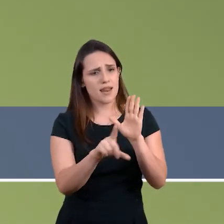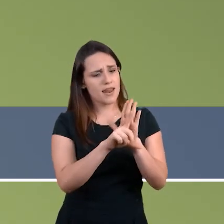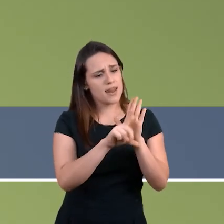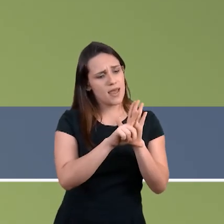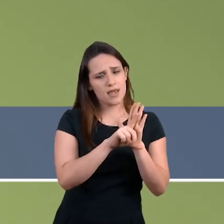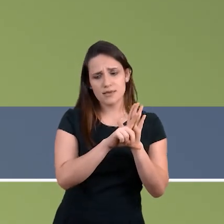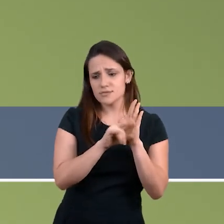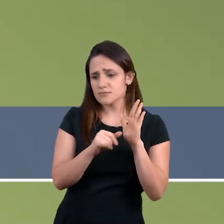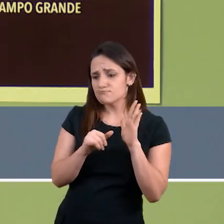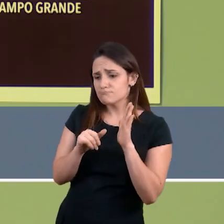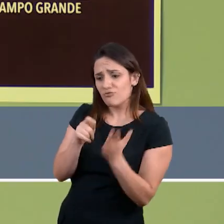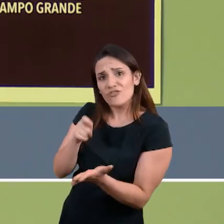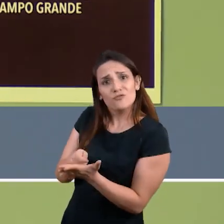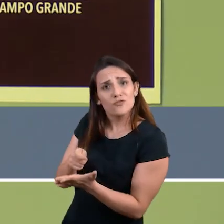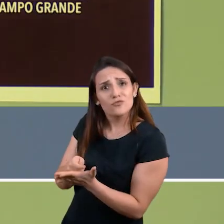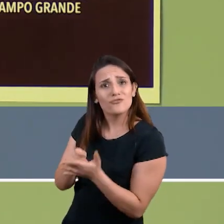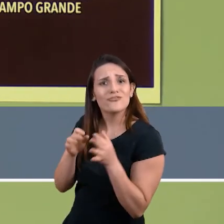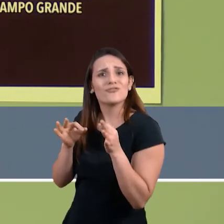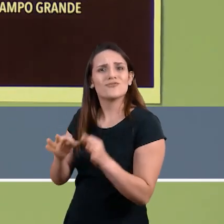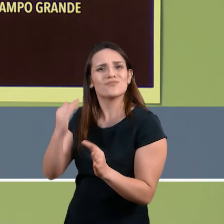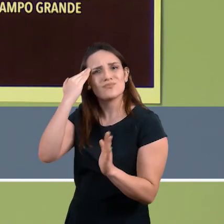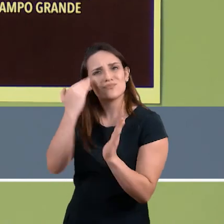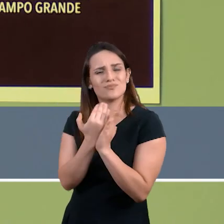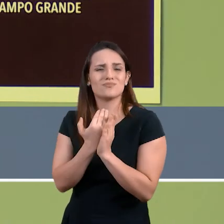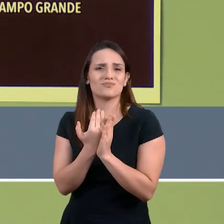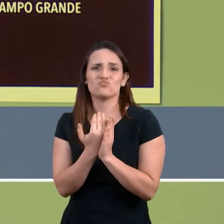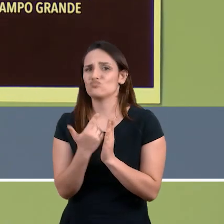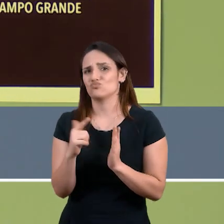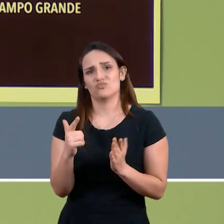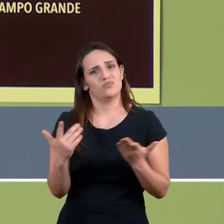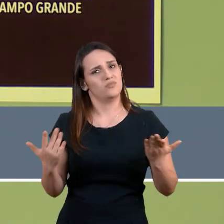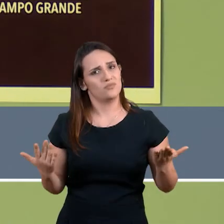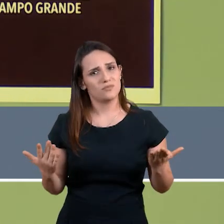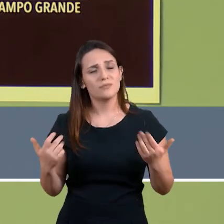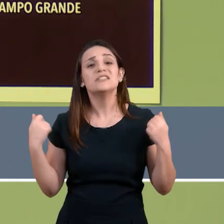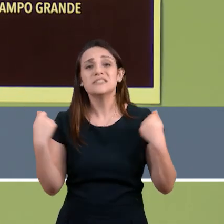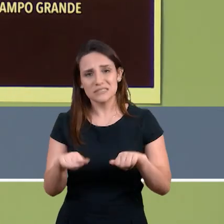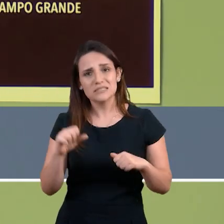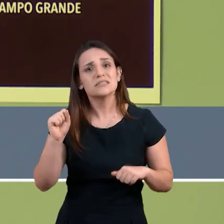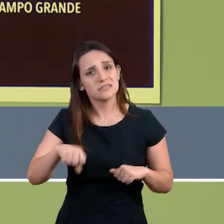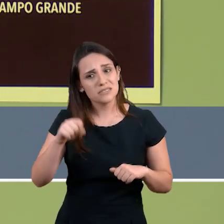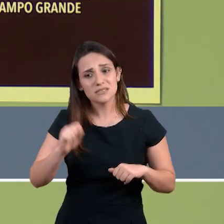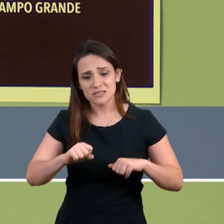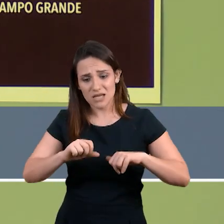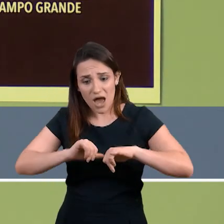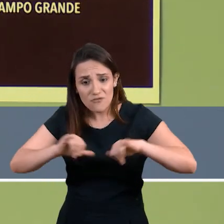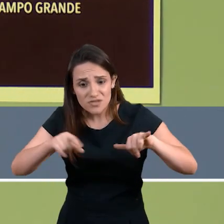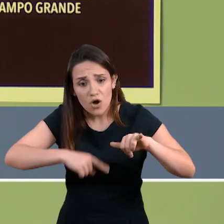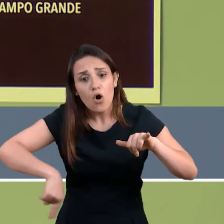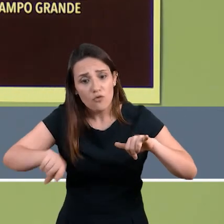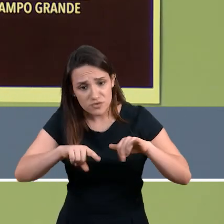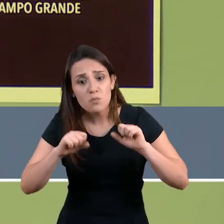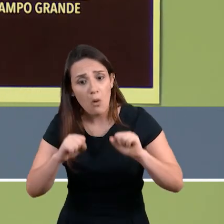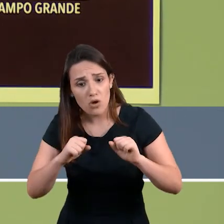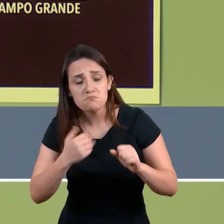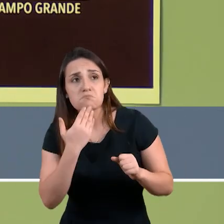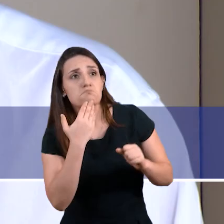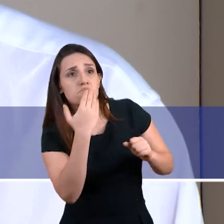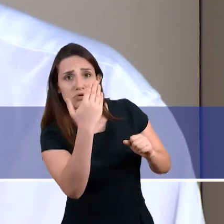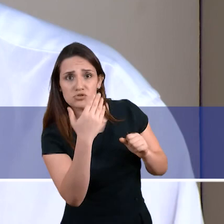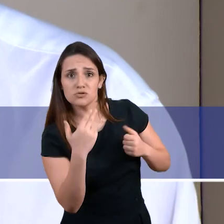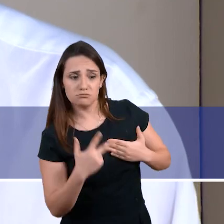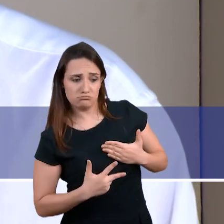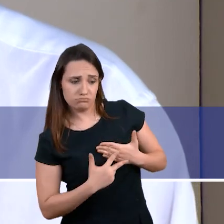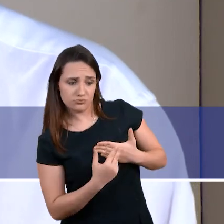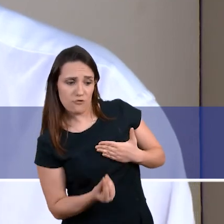que obrigue a ser reconstruído. É também importante que esta obrigação do sistema público chegue até as pessoas que necessitam